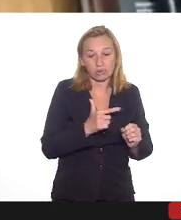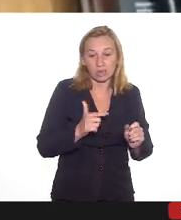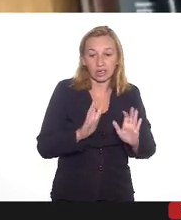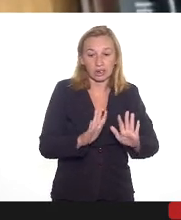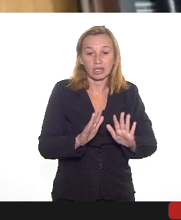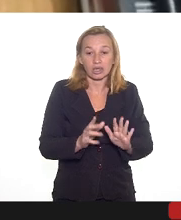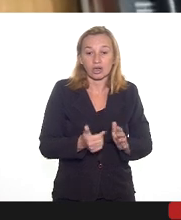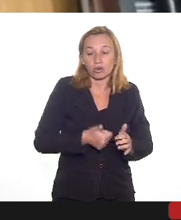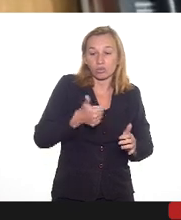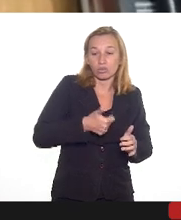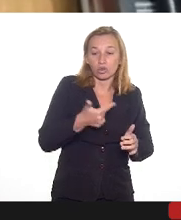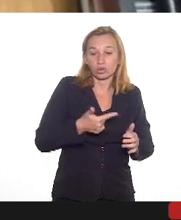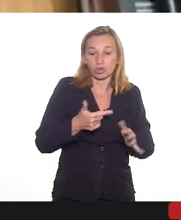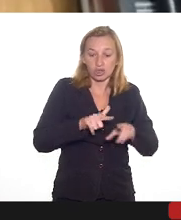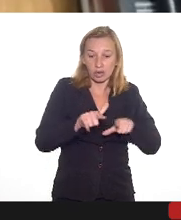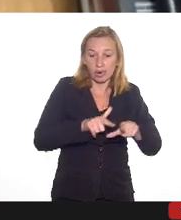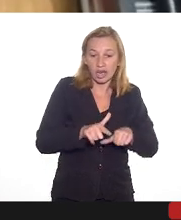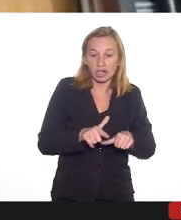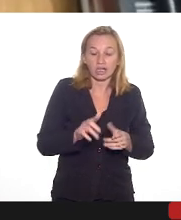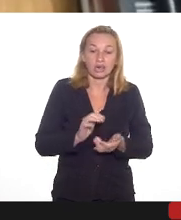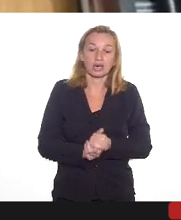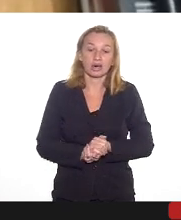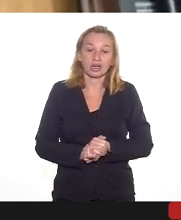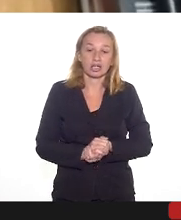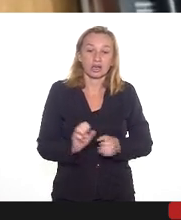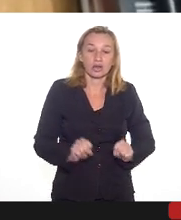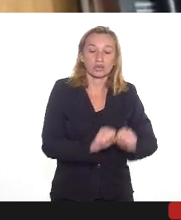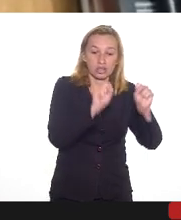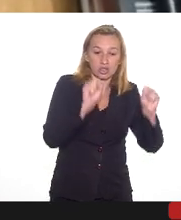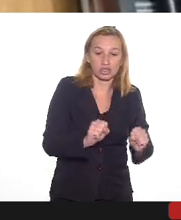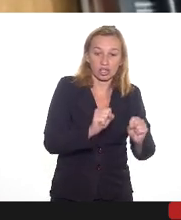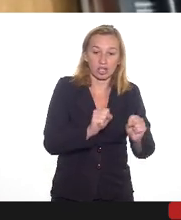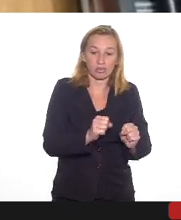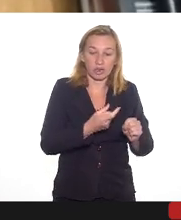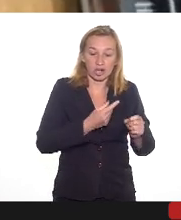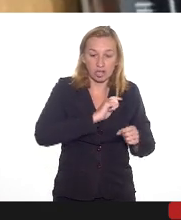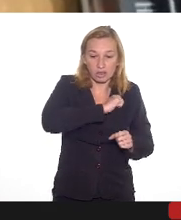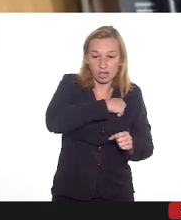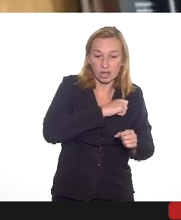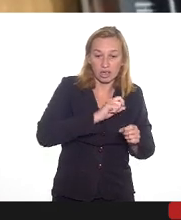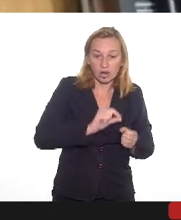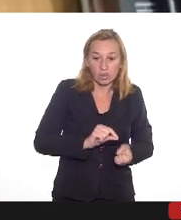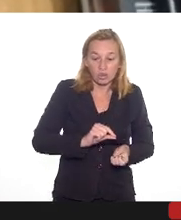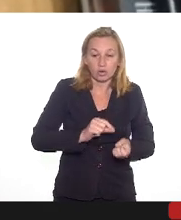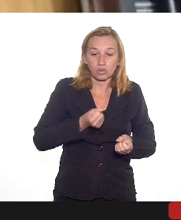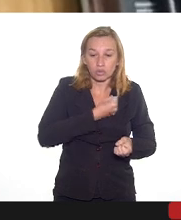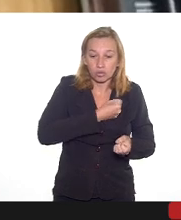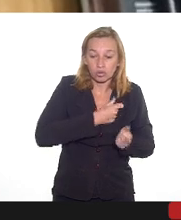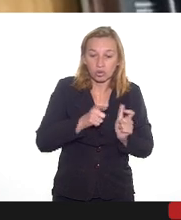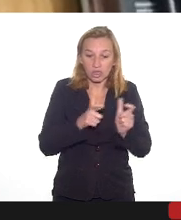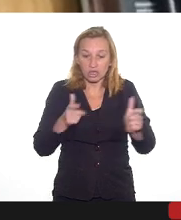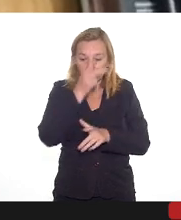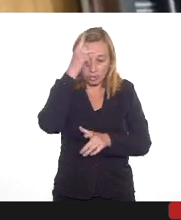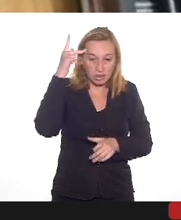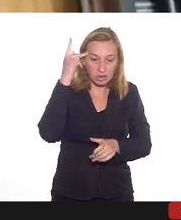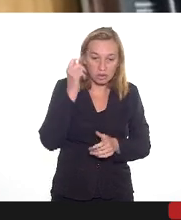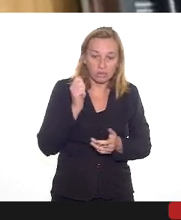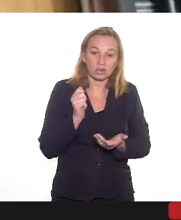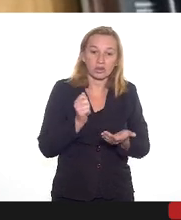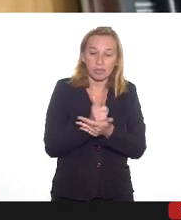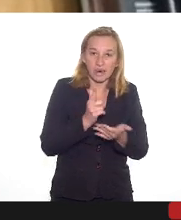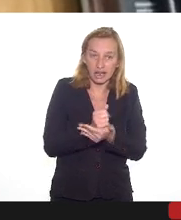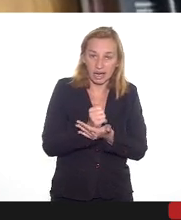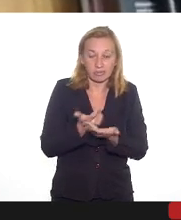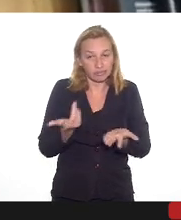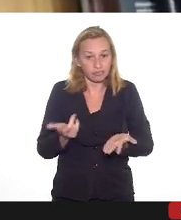exercícios, não se prolongam no tempo. A lógica do regime é evitar aumentos de pessoal que se prolonguem no tempo, despesas obrigatórias de